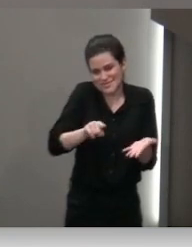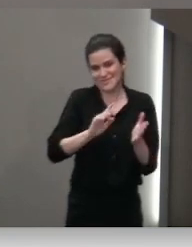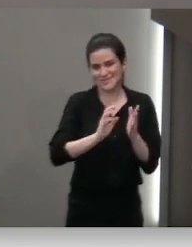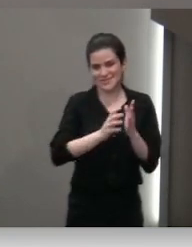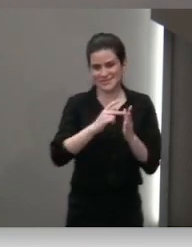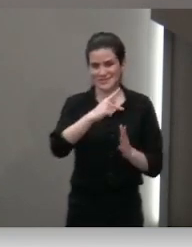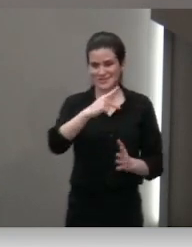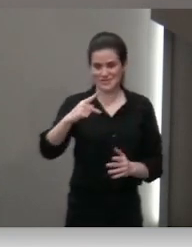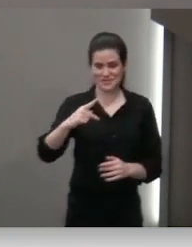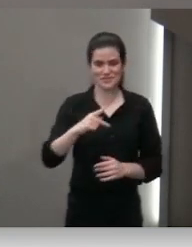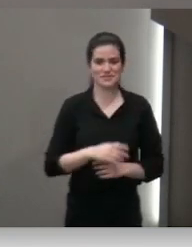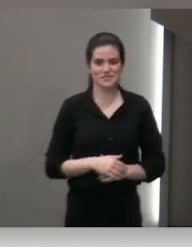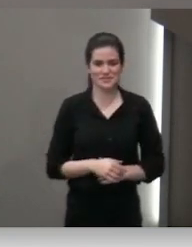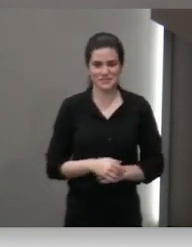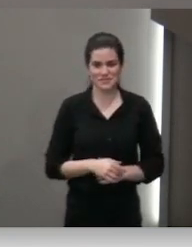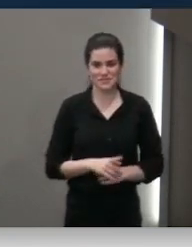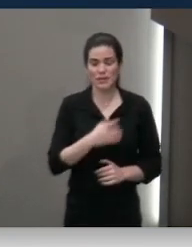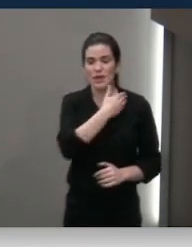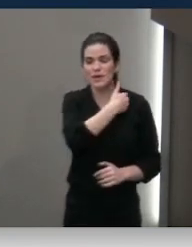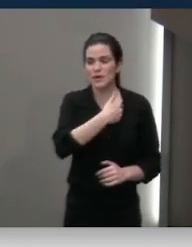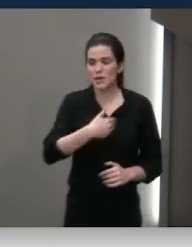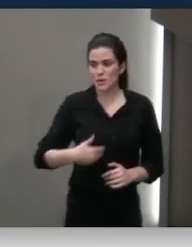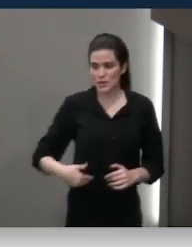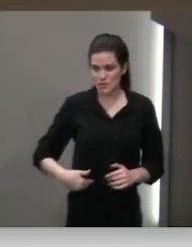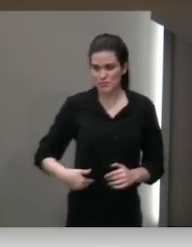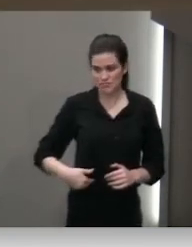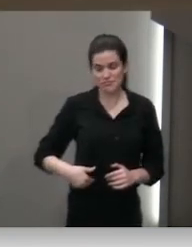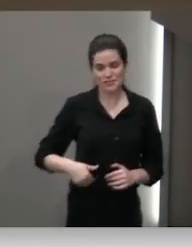secretário de administração no governo Dipe Corallo.